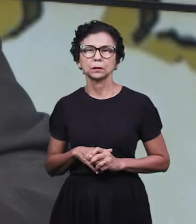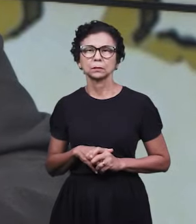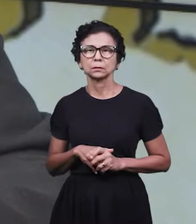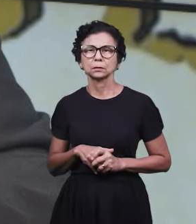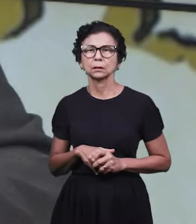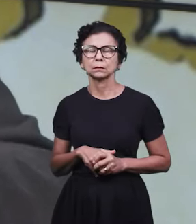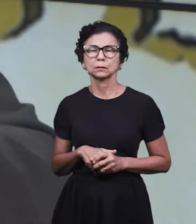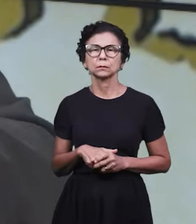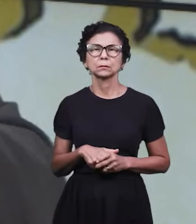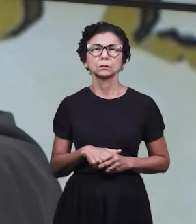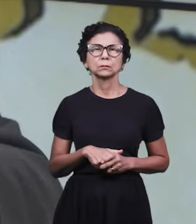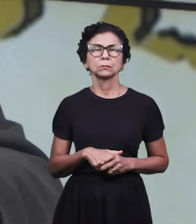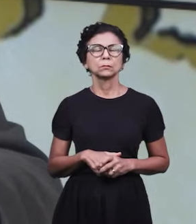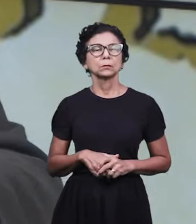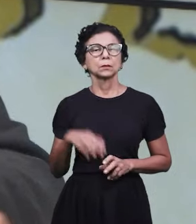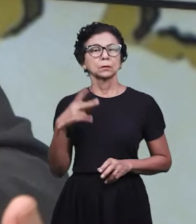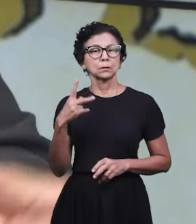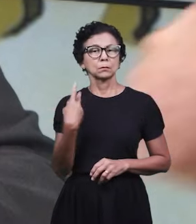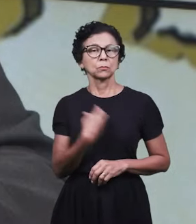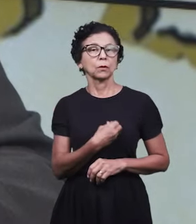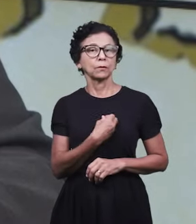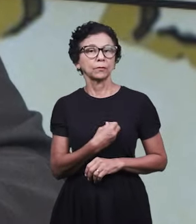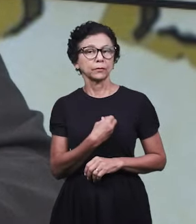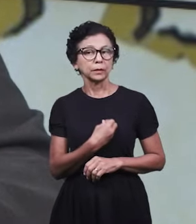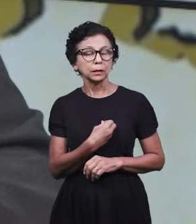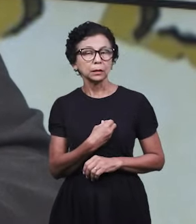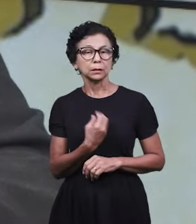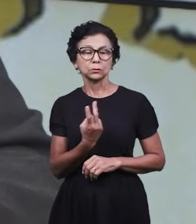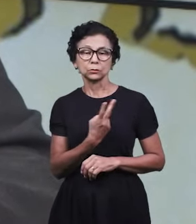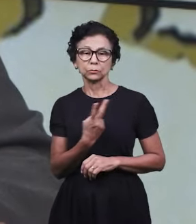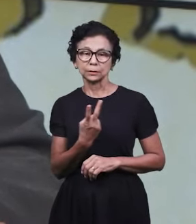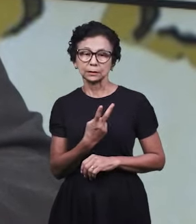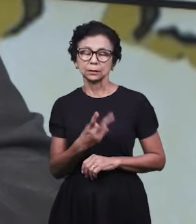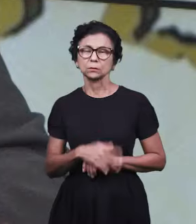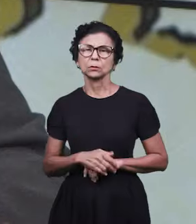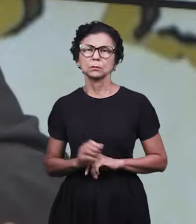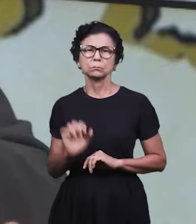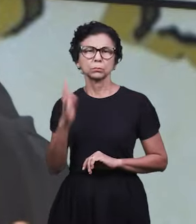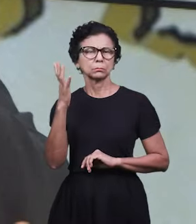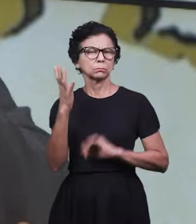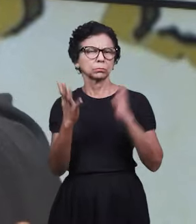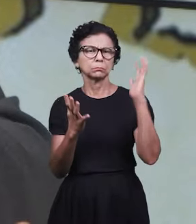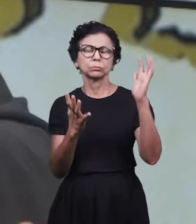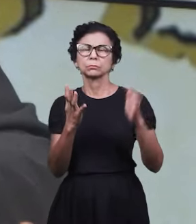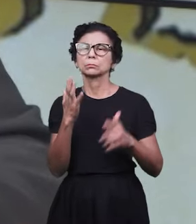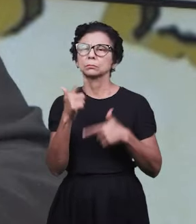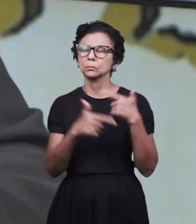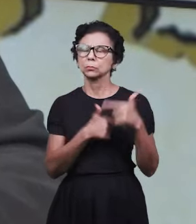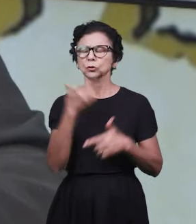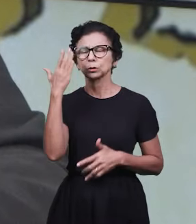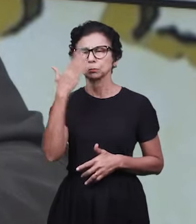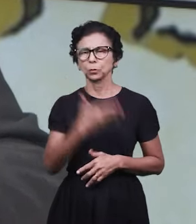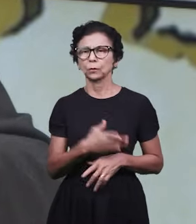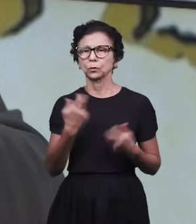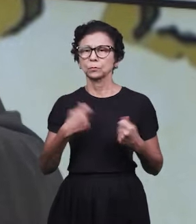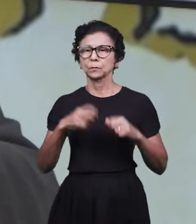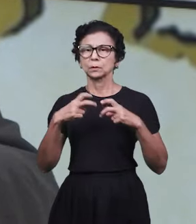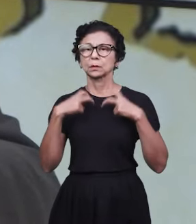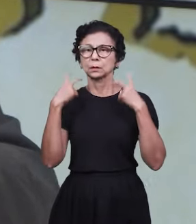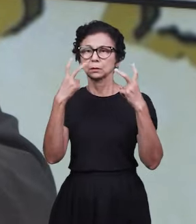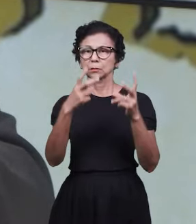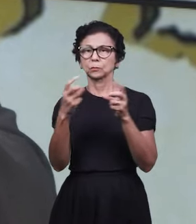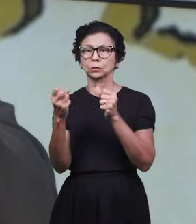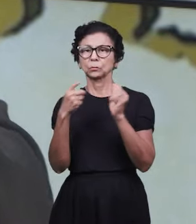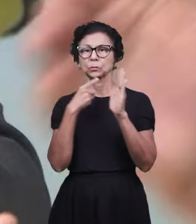da trajetória vai surgir muitas situações e vai ser esse recurso que vai dar o livramento, é o clamor pelo sangue de Jesus. Então aprendi o